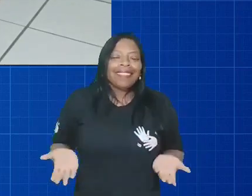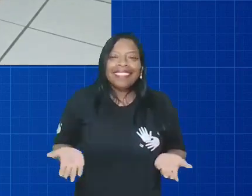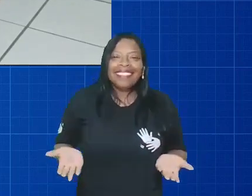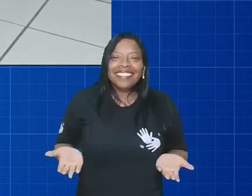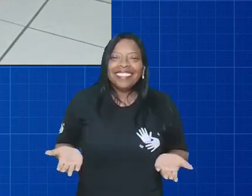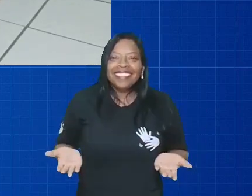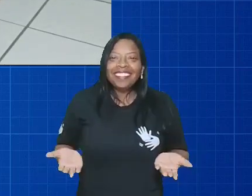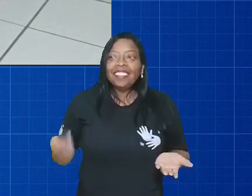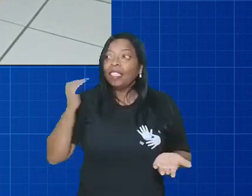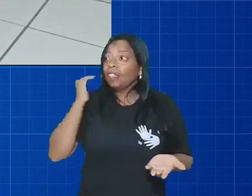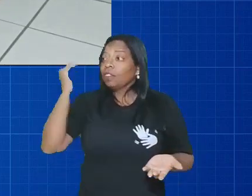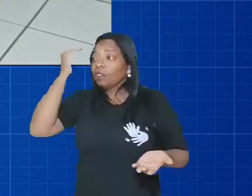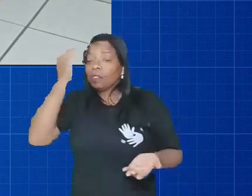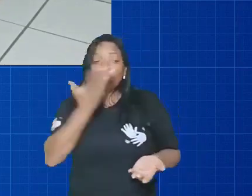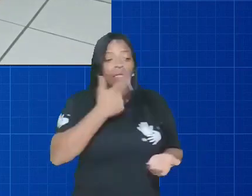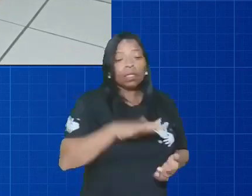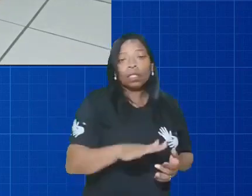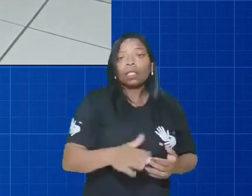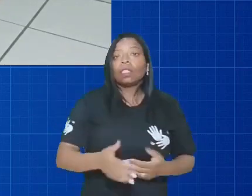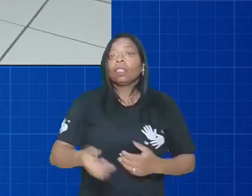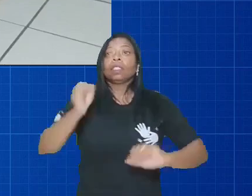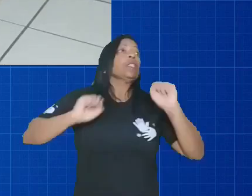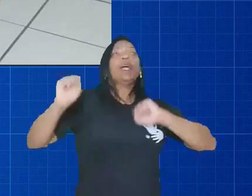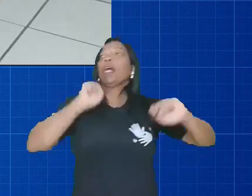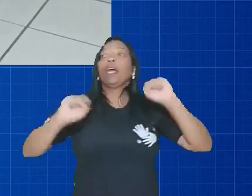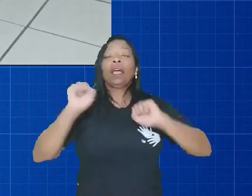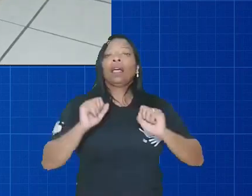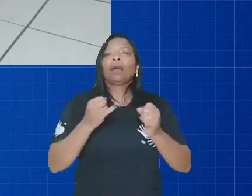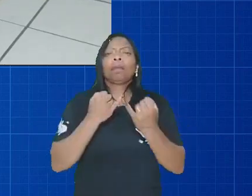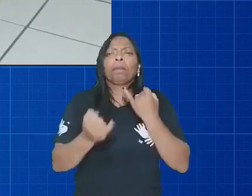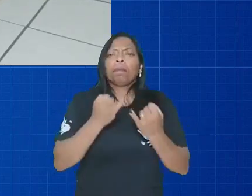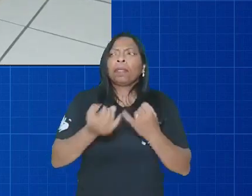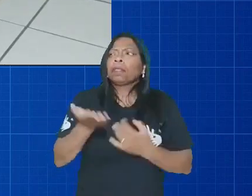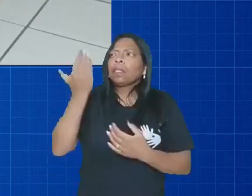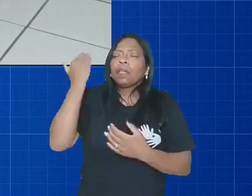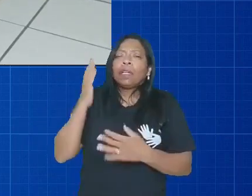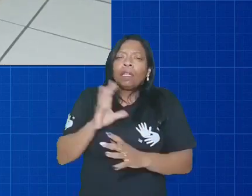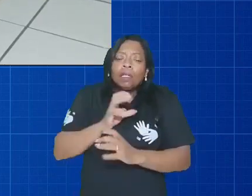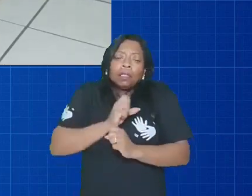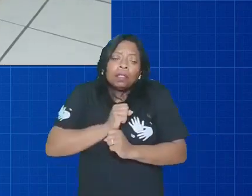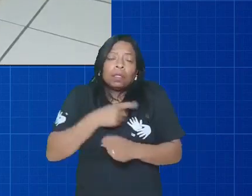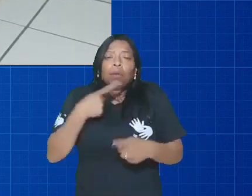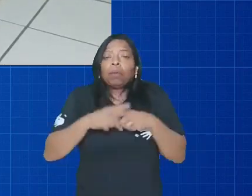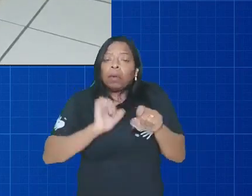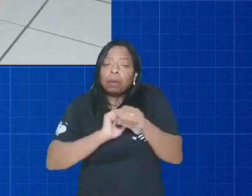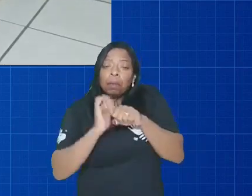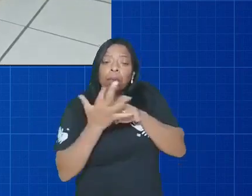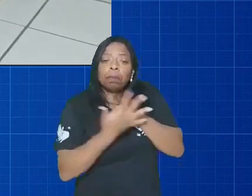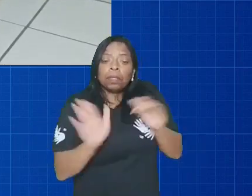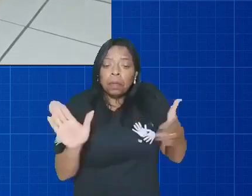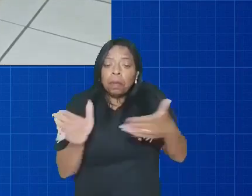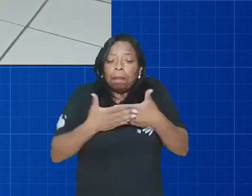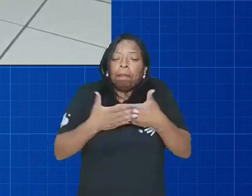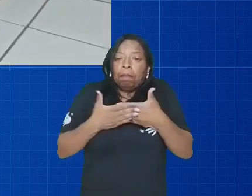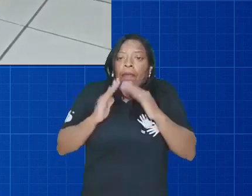Então, vem toda essa questão assim, de muita agitação. Parece que ficou tão fechadinho, tão guardadinho, que liberou a